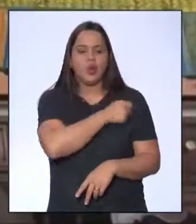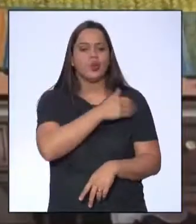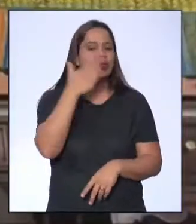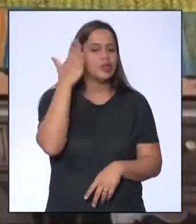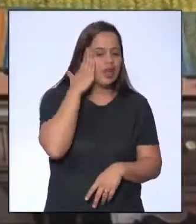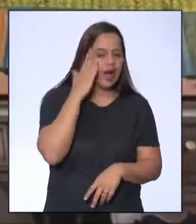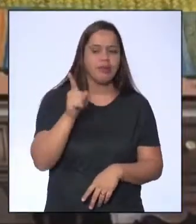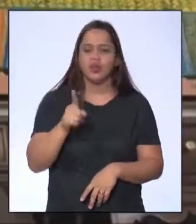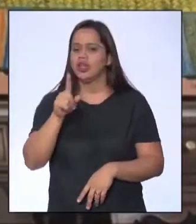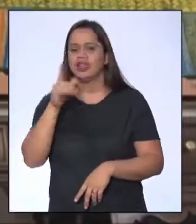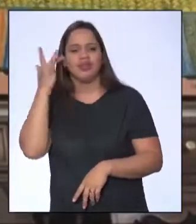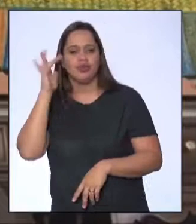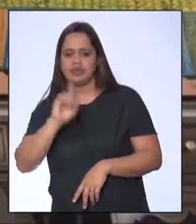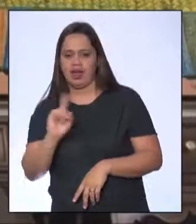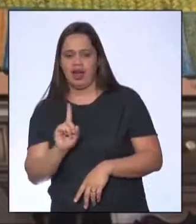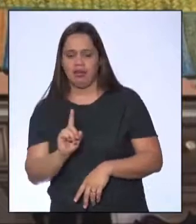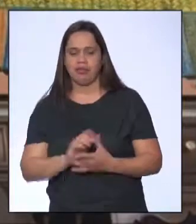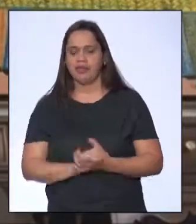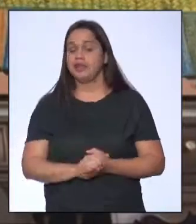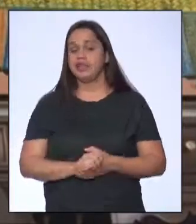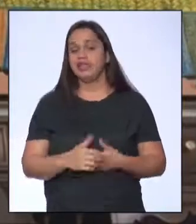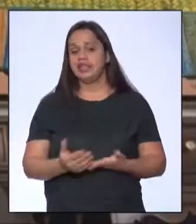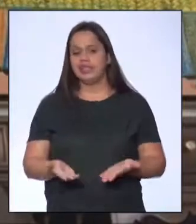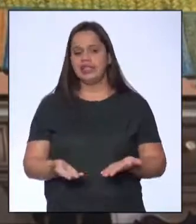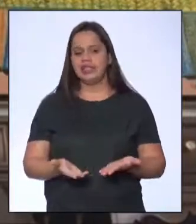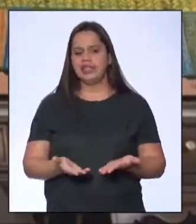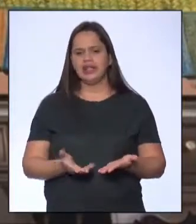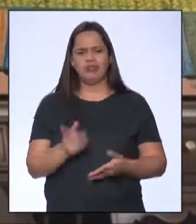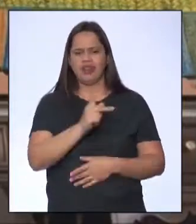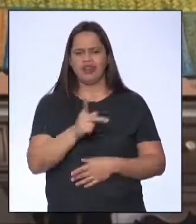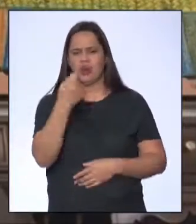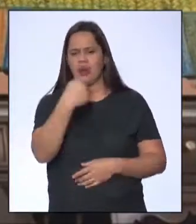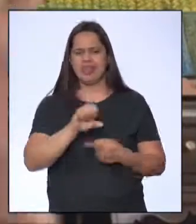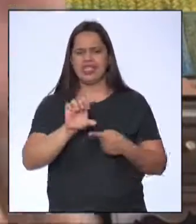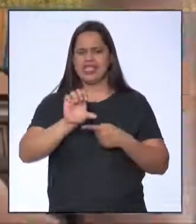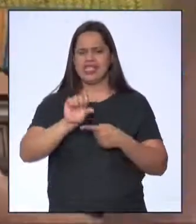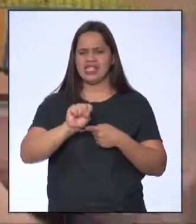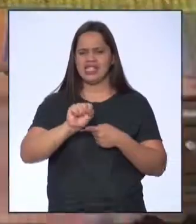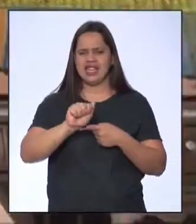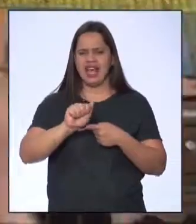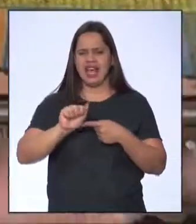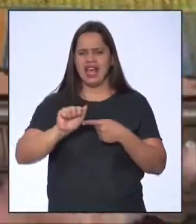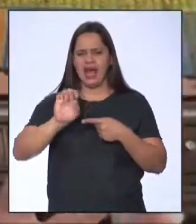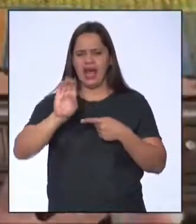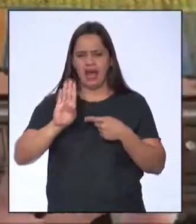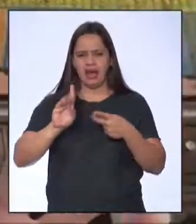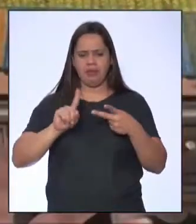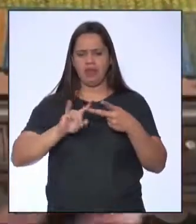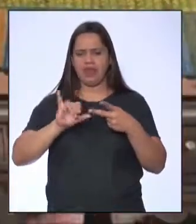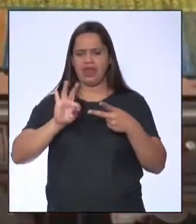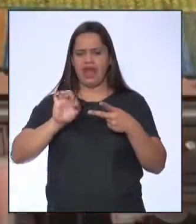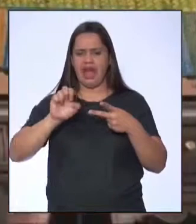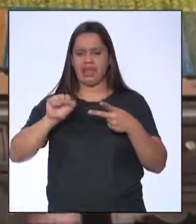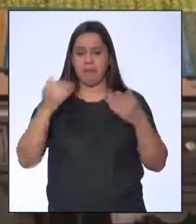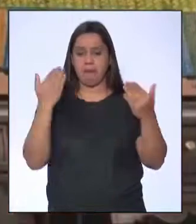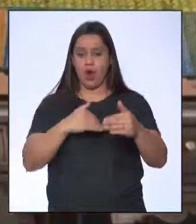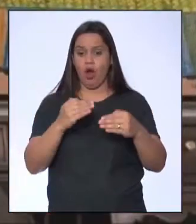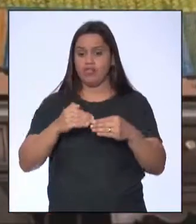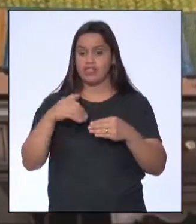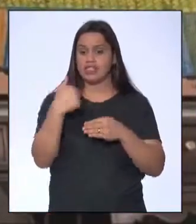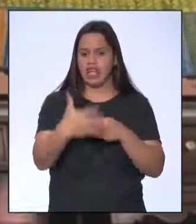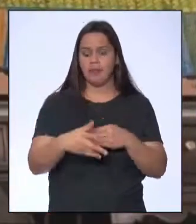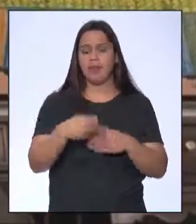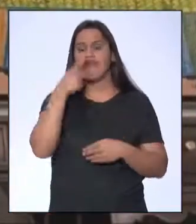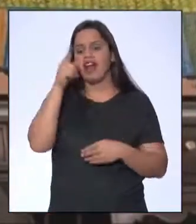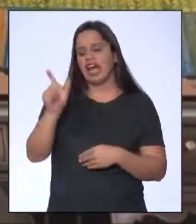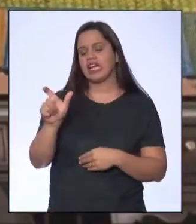professor precisa de SAEB, DESP, prova externa nenhuma para falar que o Joãozinho não